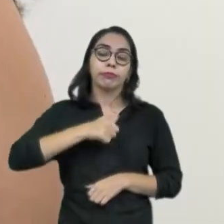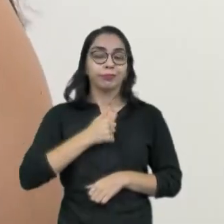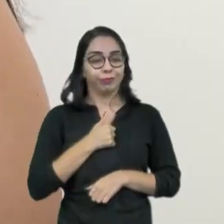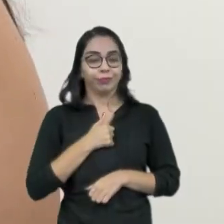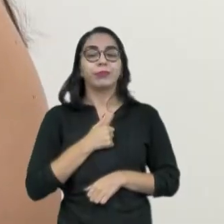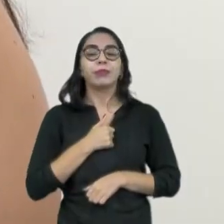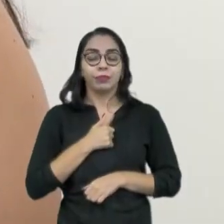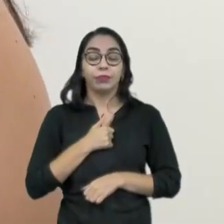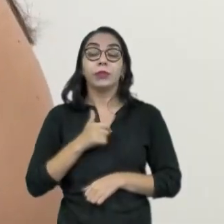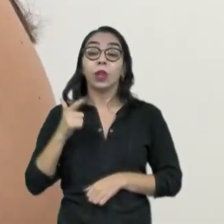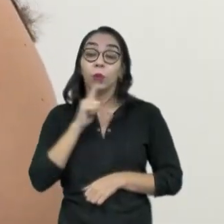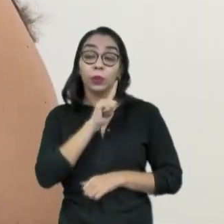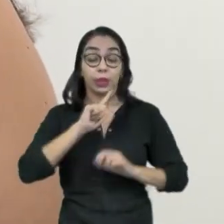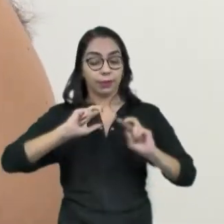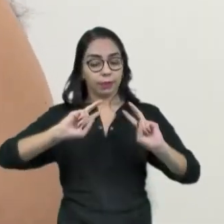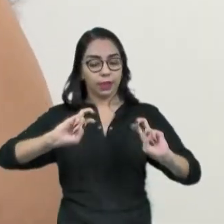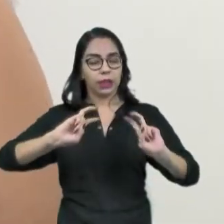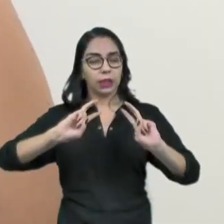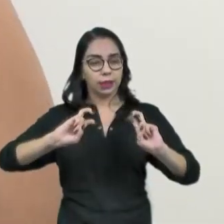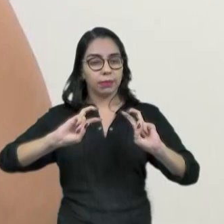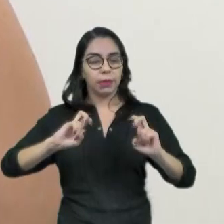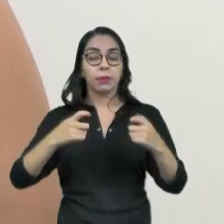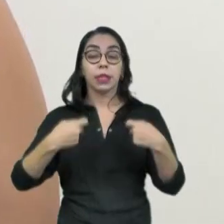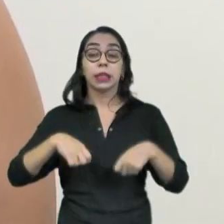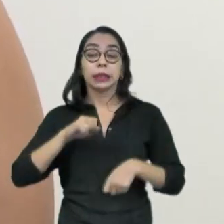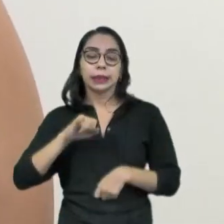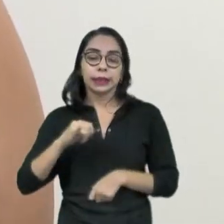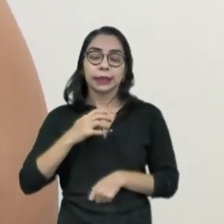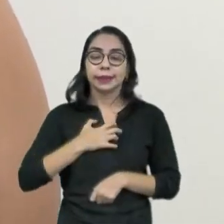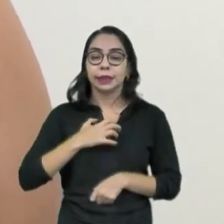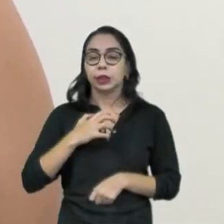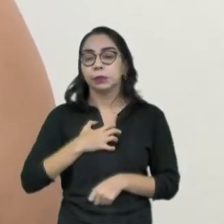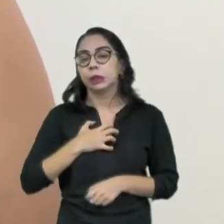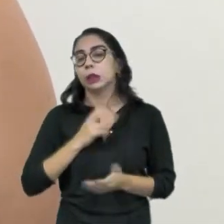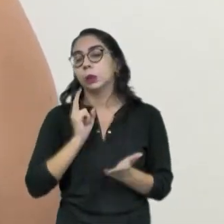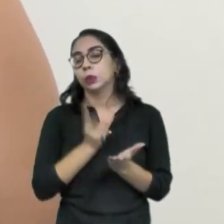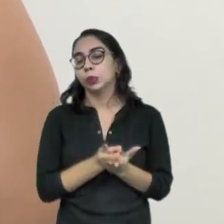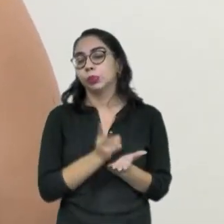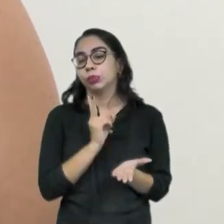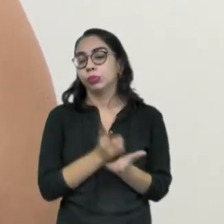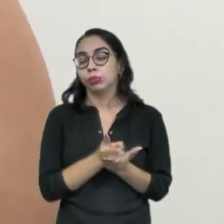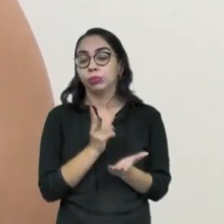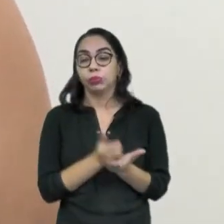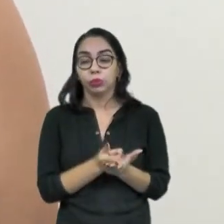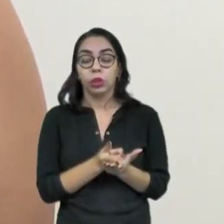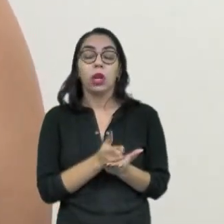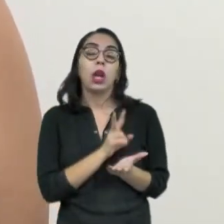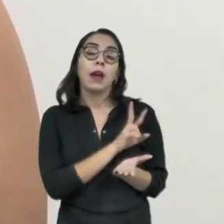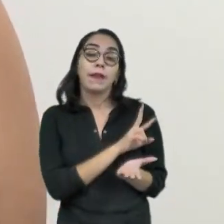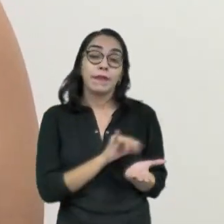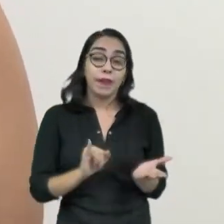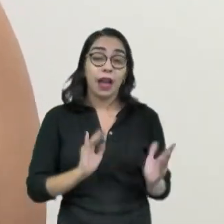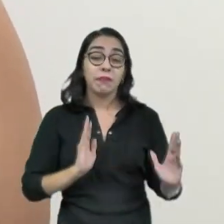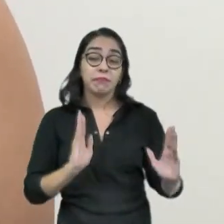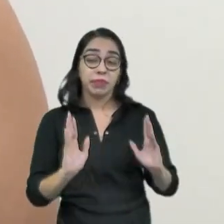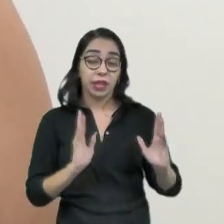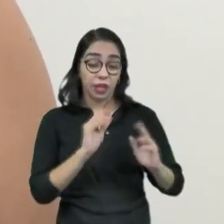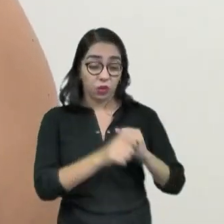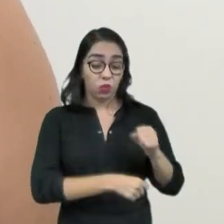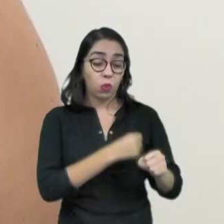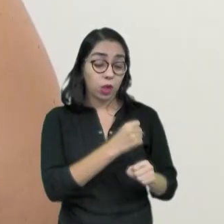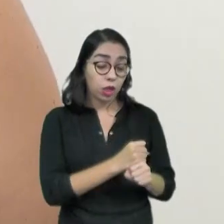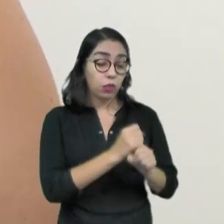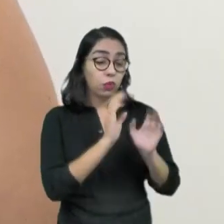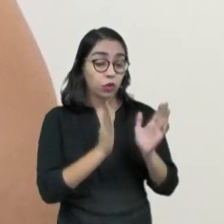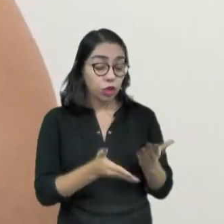observar que caso esses sintomas não passem né Eh eles se intensifiquem para além dessa época de final de ano